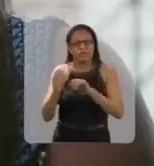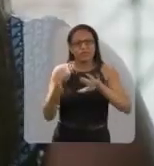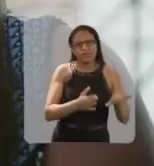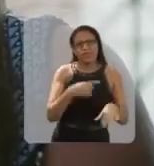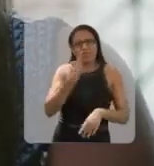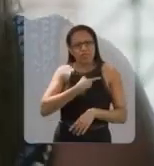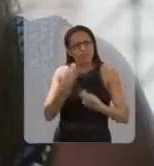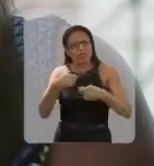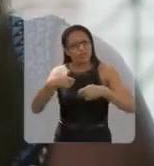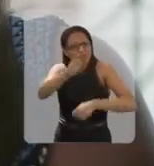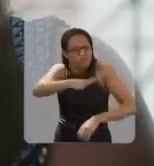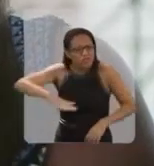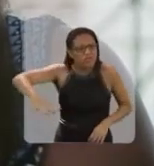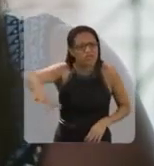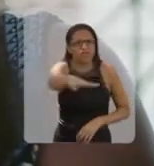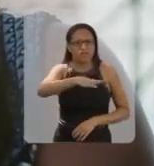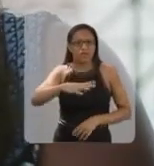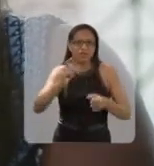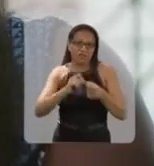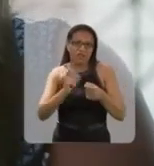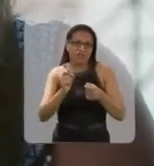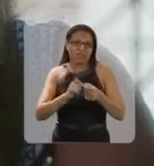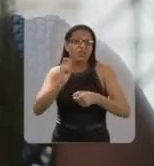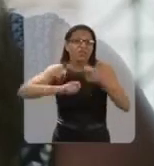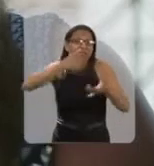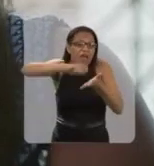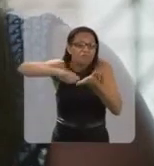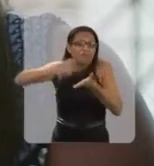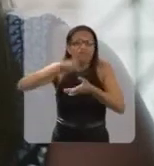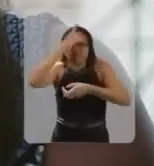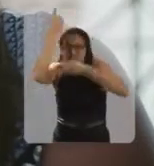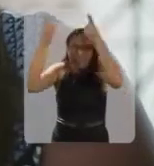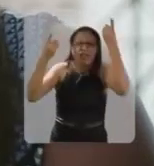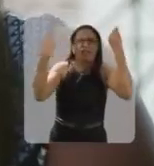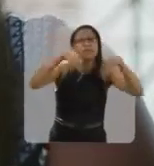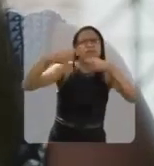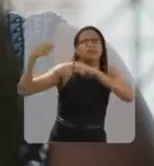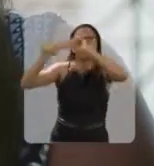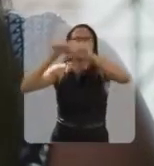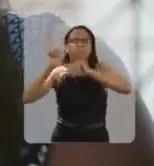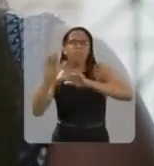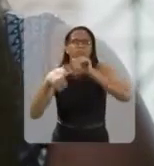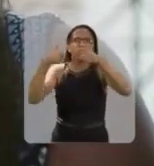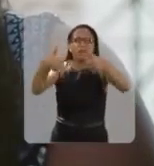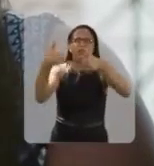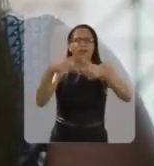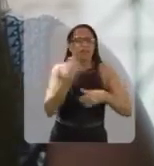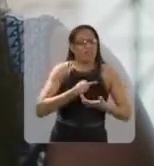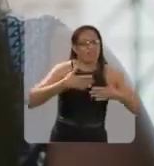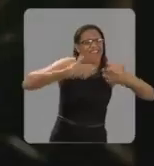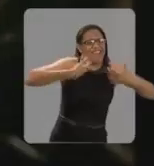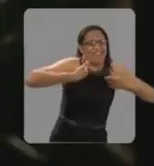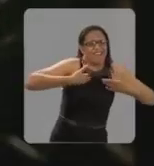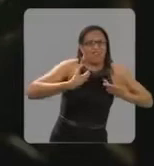Precisa ter um espaço para a gente fazer as nossas tempestades de ideia, a gente decidir o que precisa melhorar. Nós estamos contentes com o que a gente está